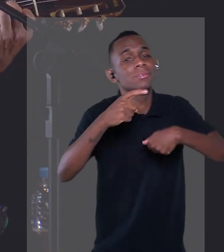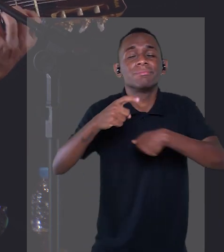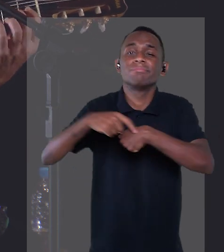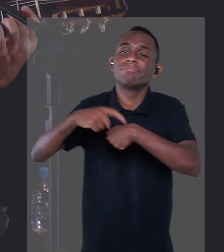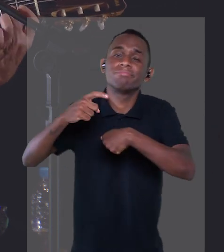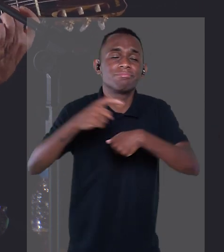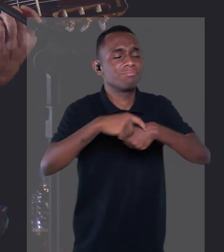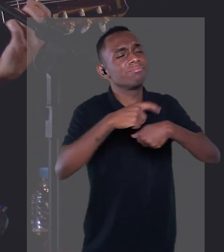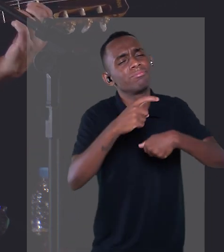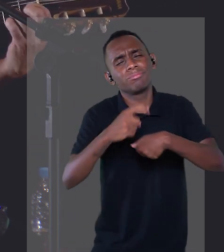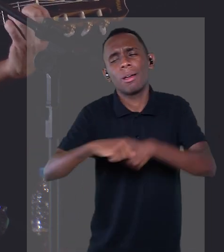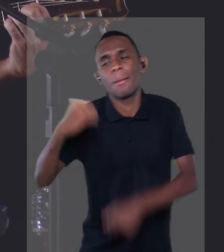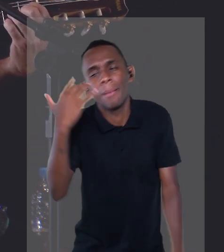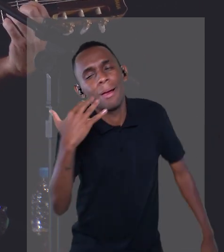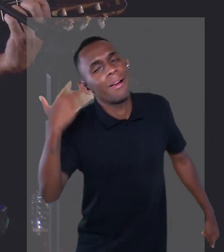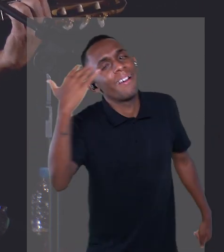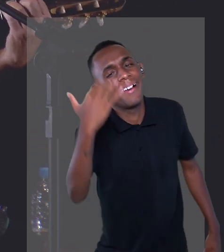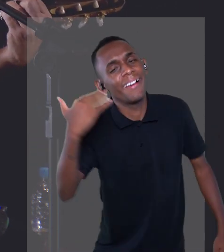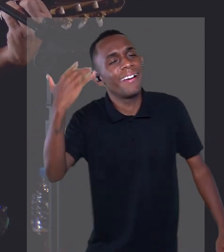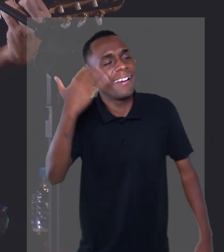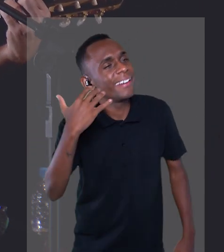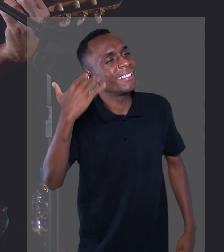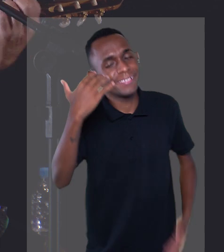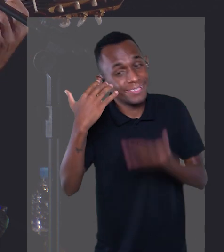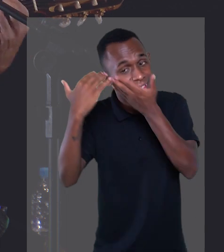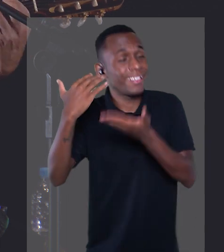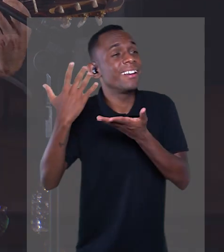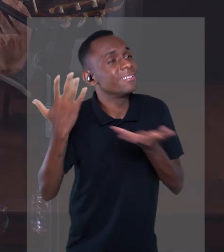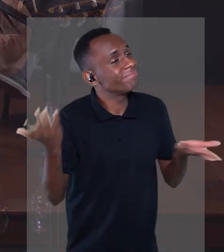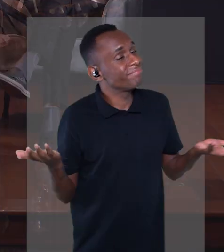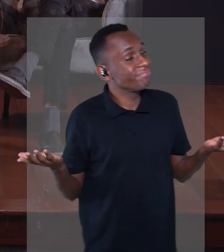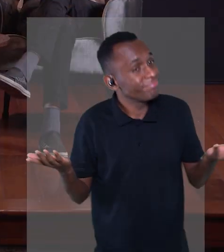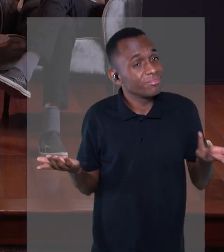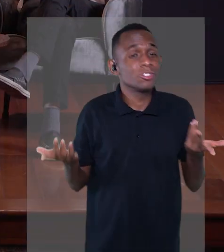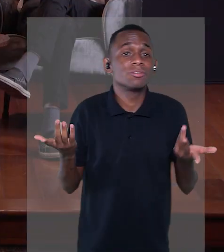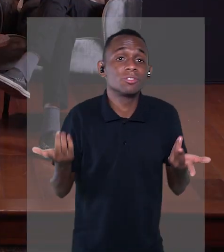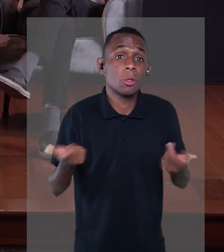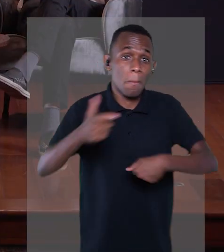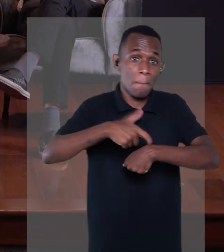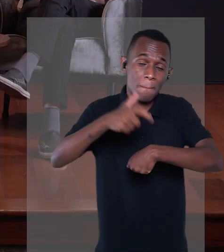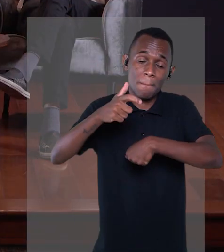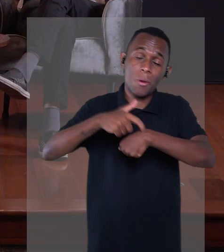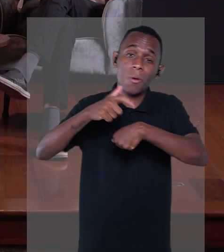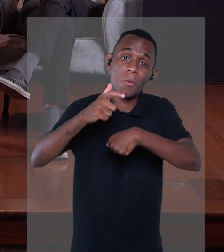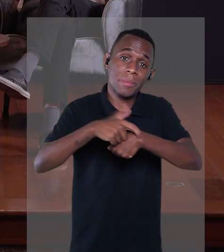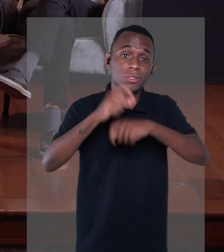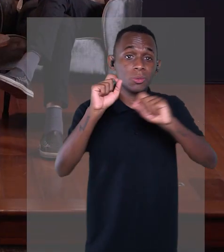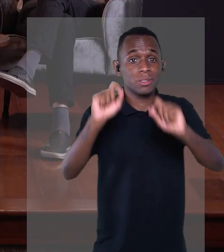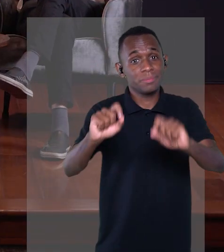quando te conquistar do lado de lá, pra